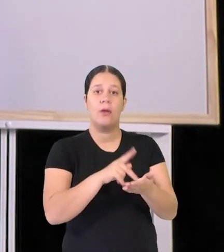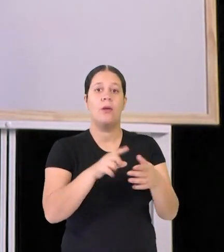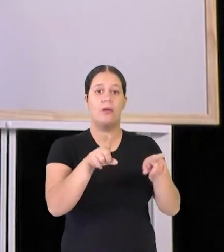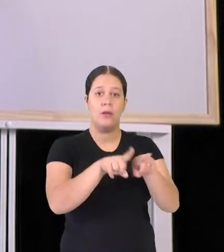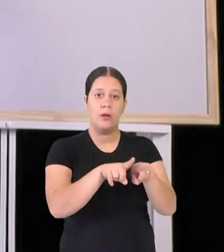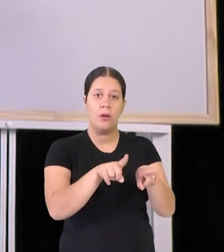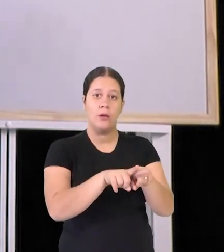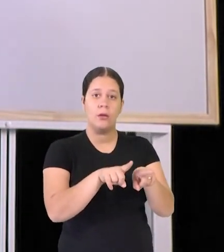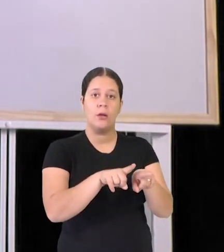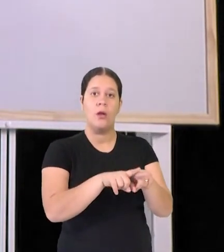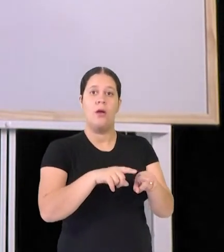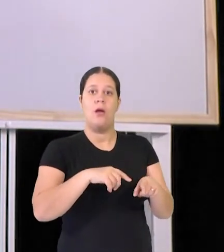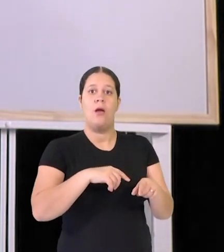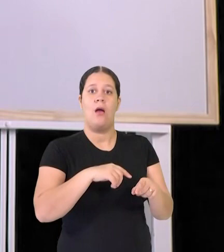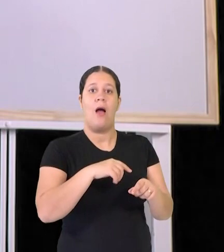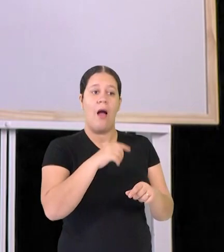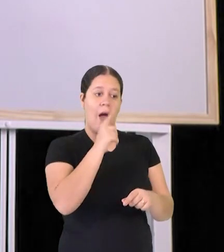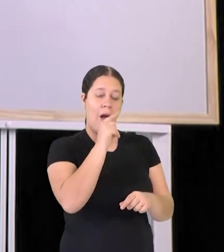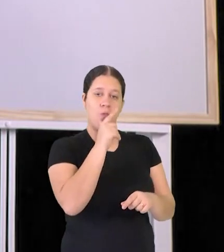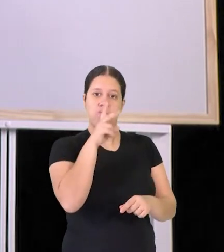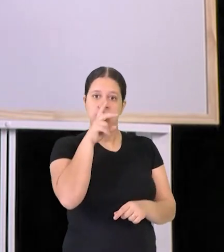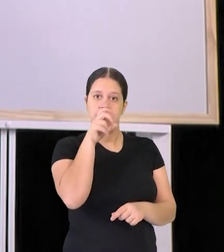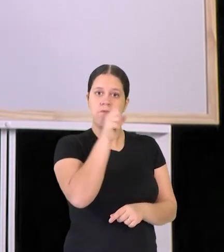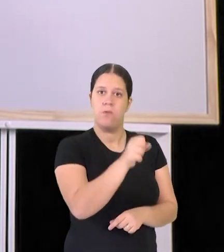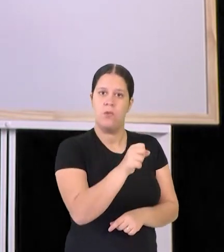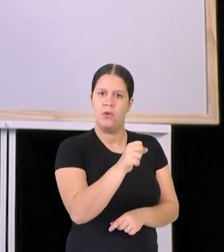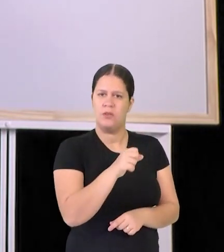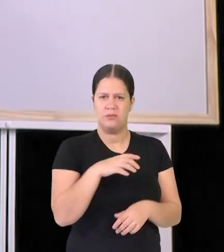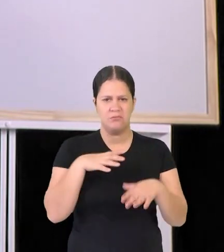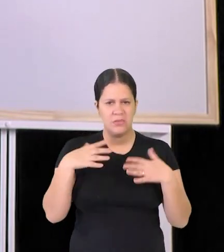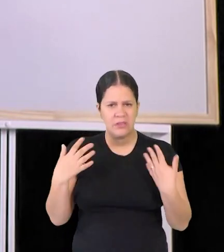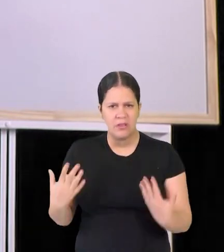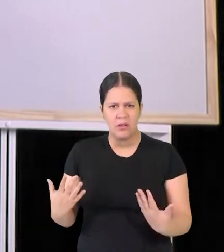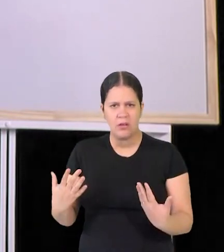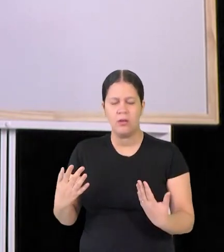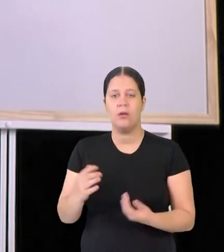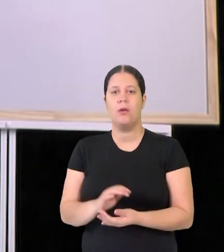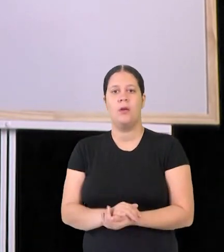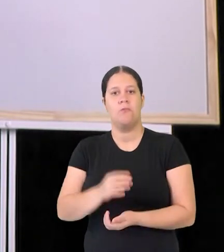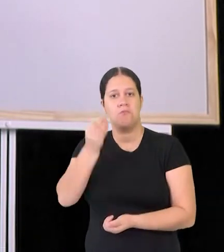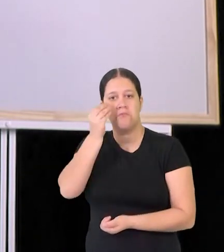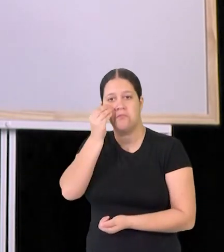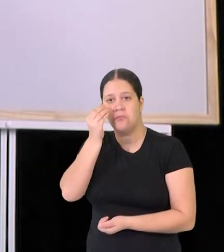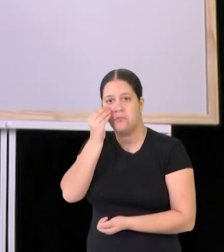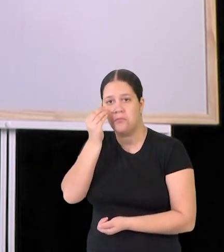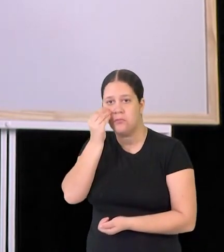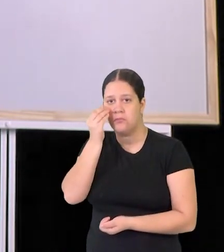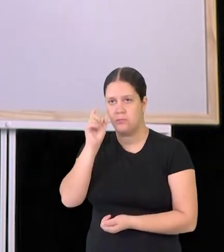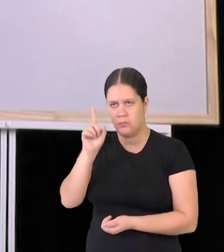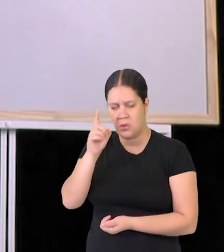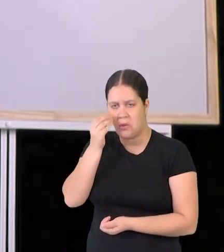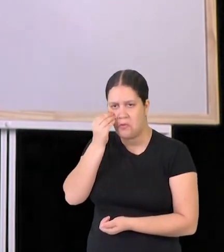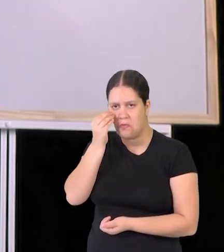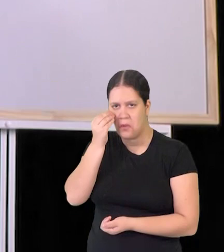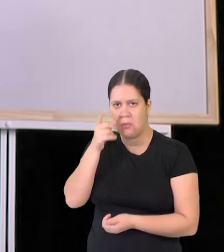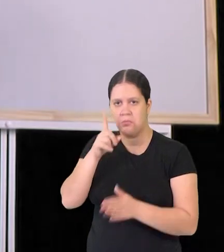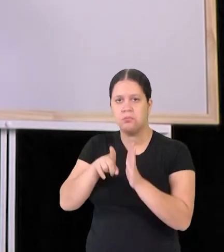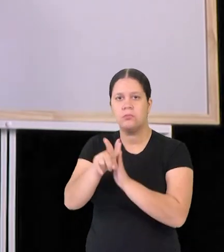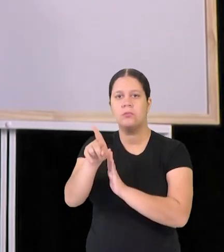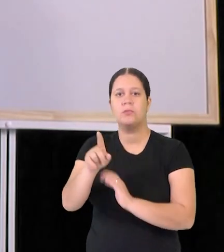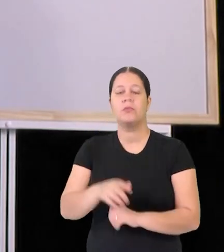também vai aumentar a pressão da água nas torneiras. Será que vai aumentar a pressão? Bora ver. Vem embora comigo aqui para a gente dar uma